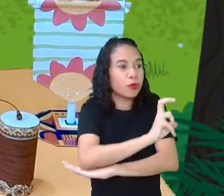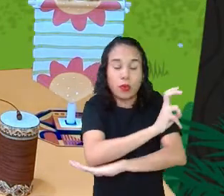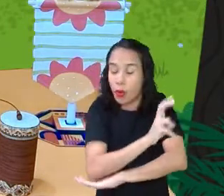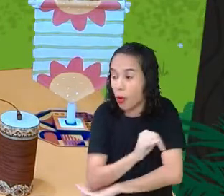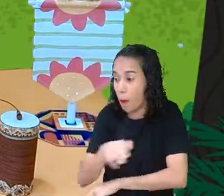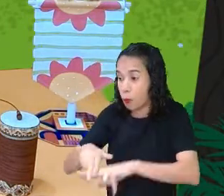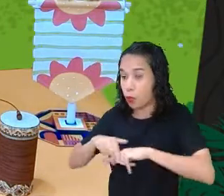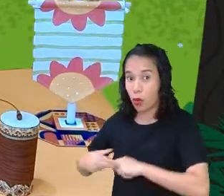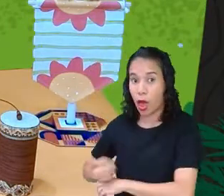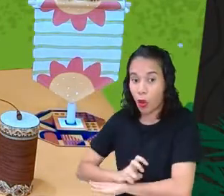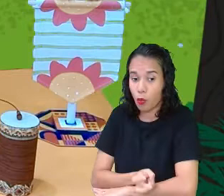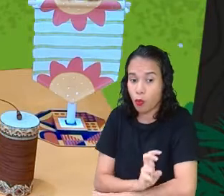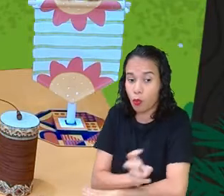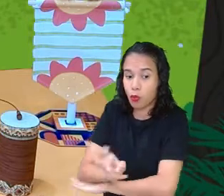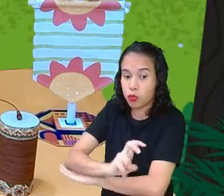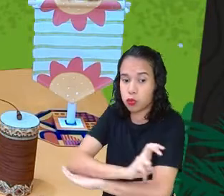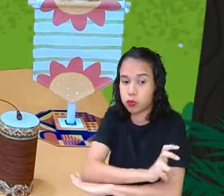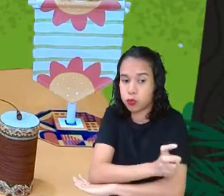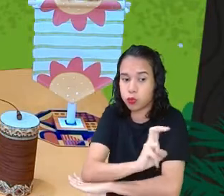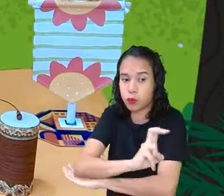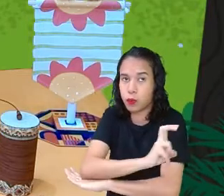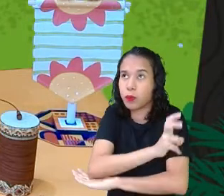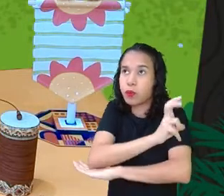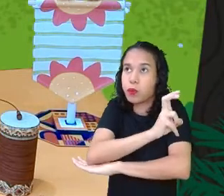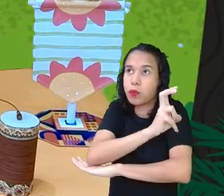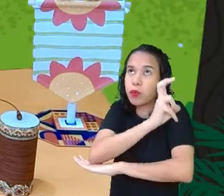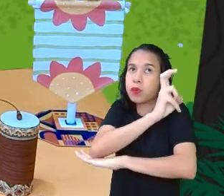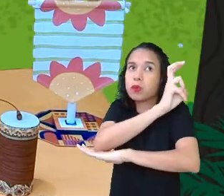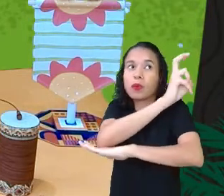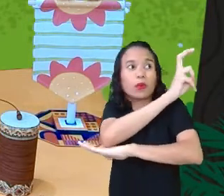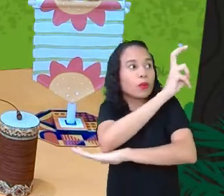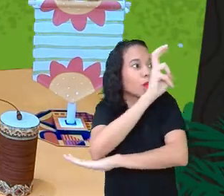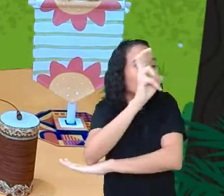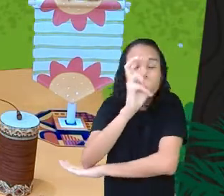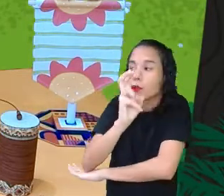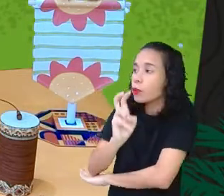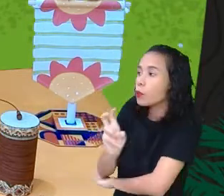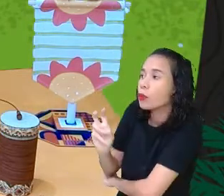Porque a cobra cacá quando tá chateada balança o chuchá.